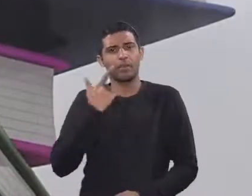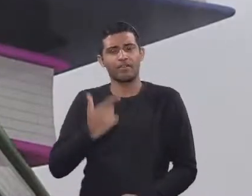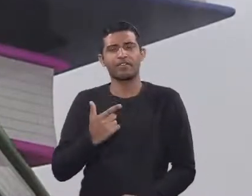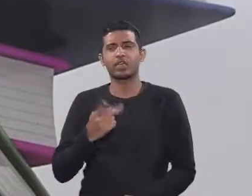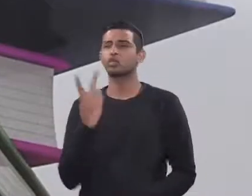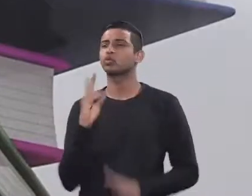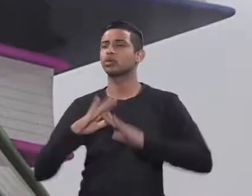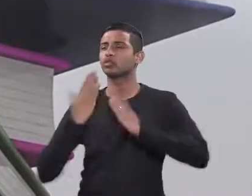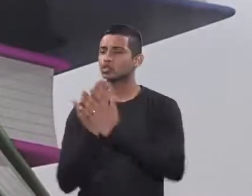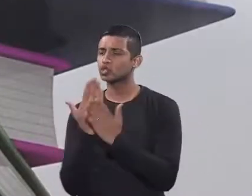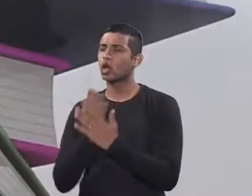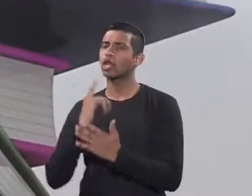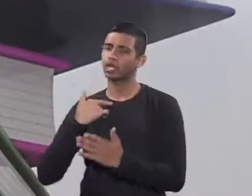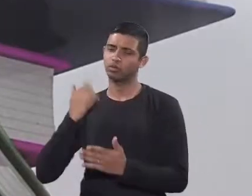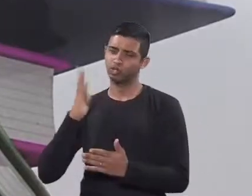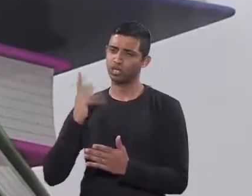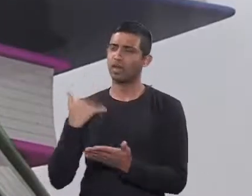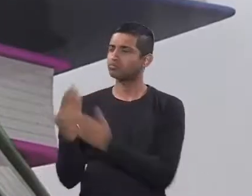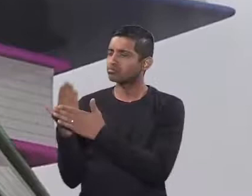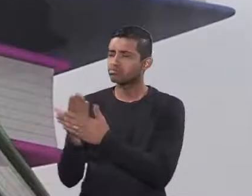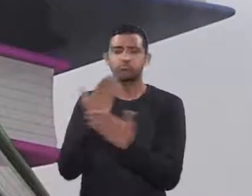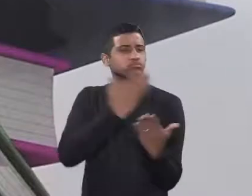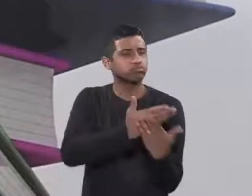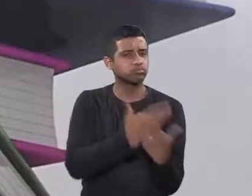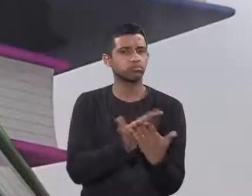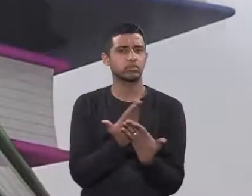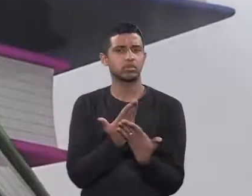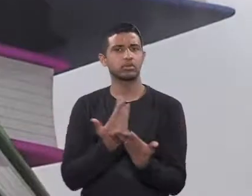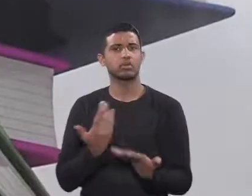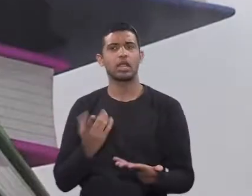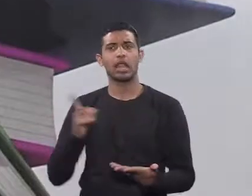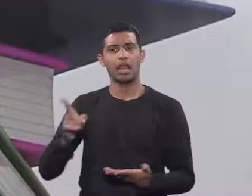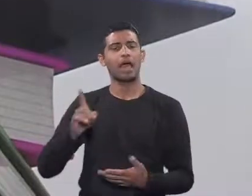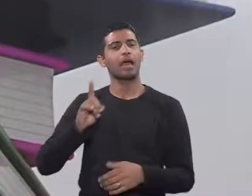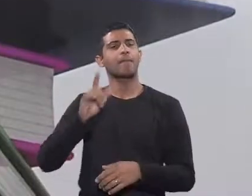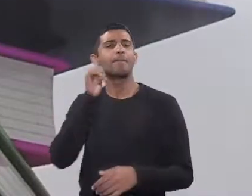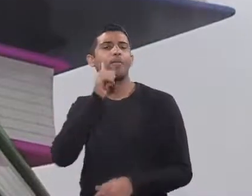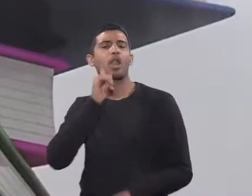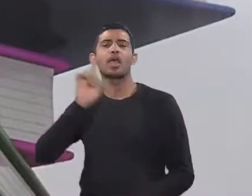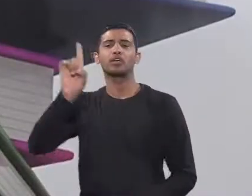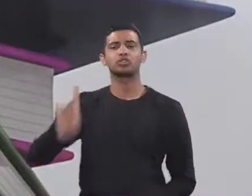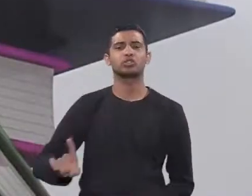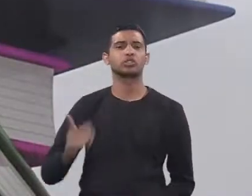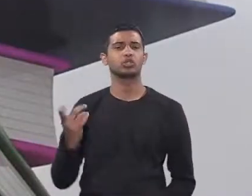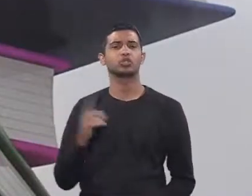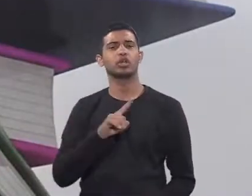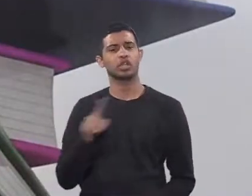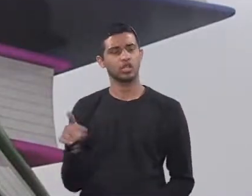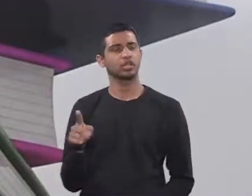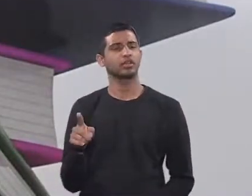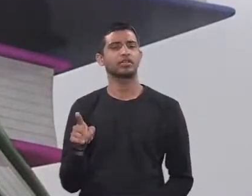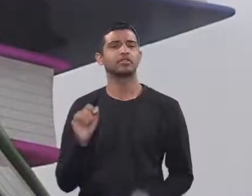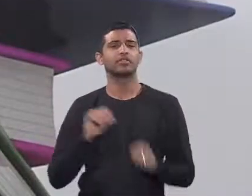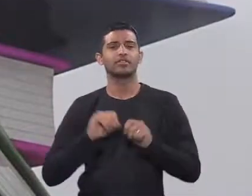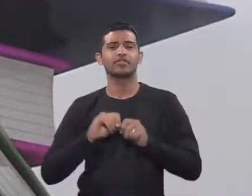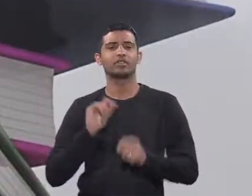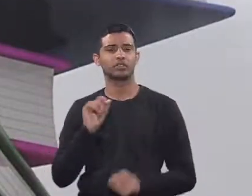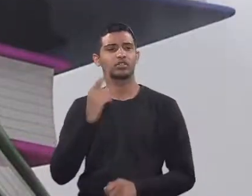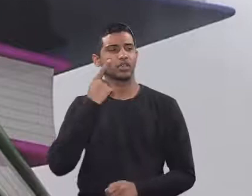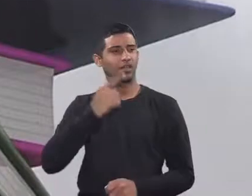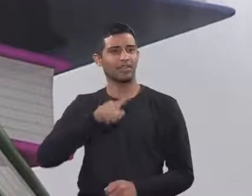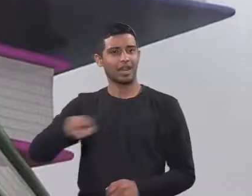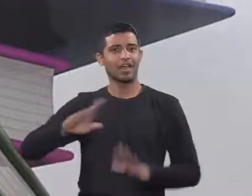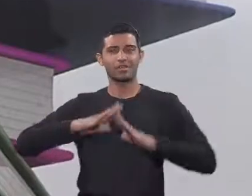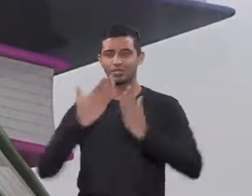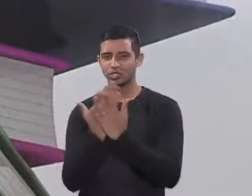duas escolas que eu estudei, a própria diretora, eles mesmos fizeram,